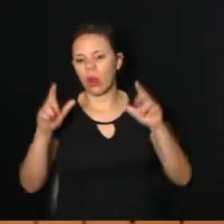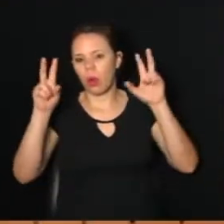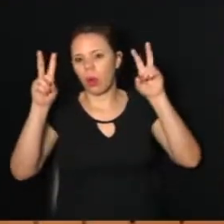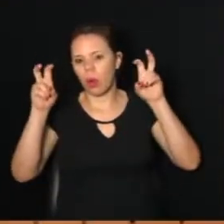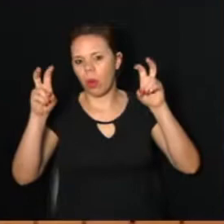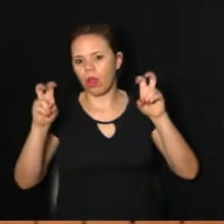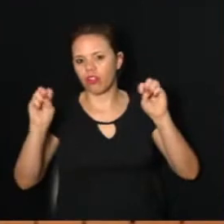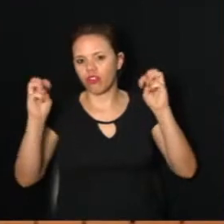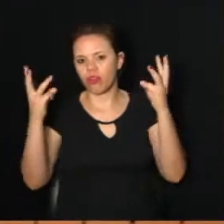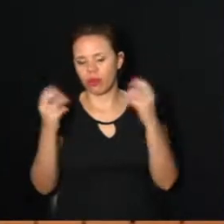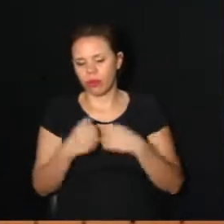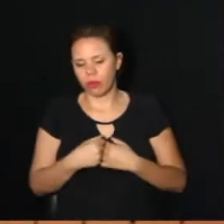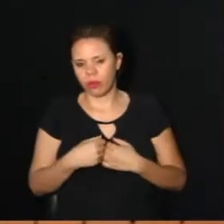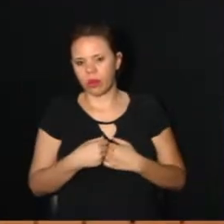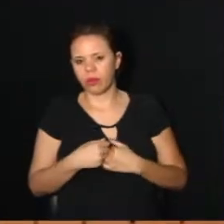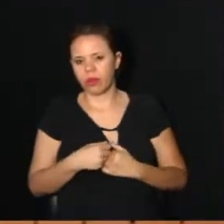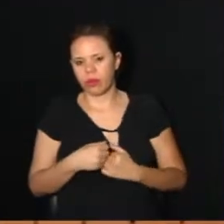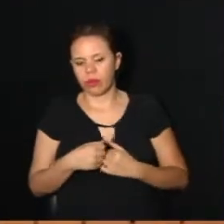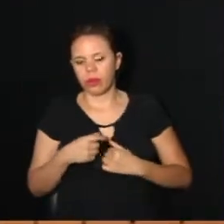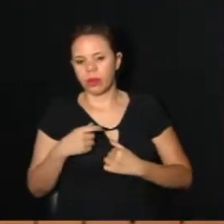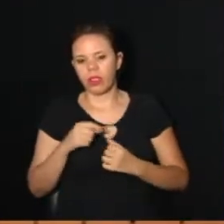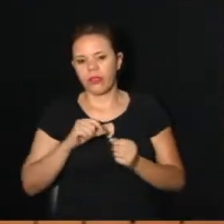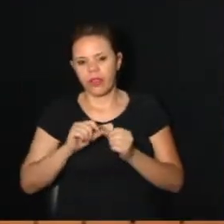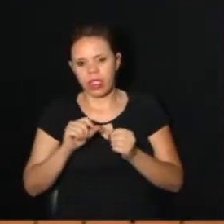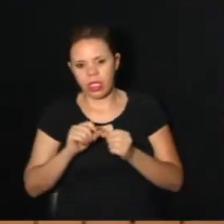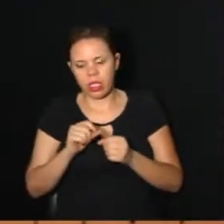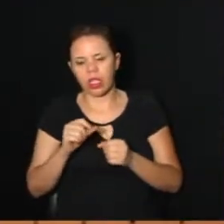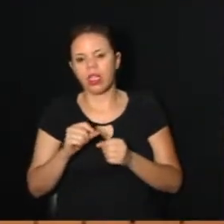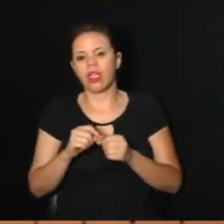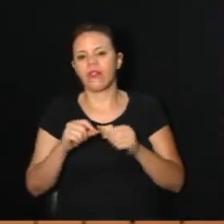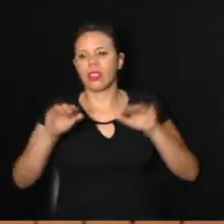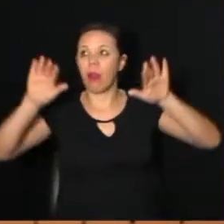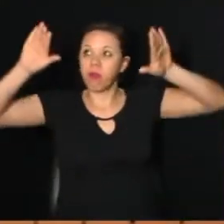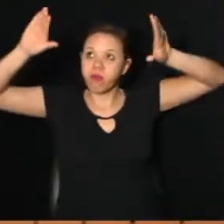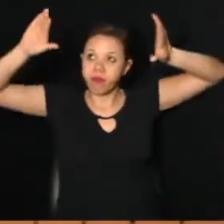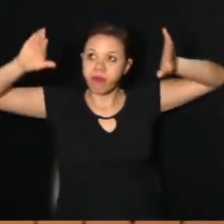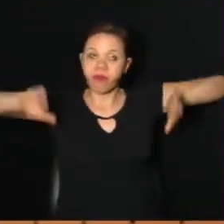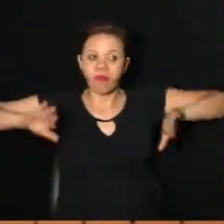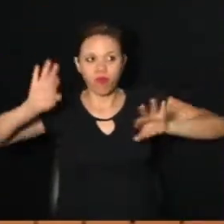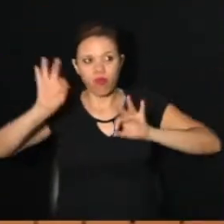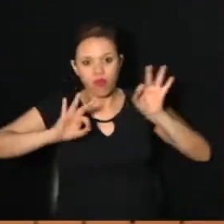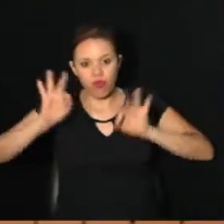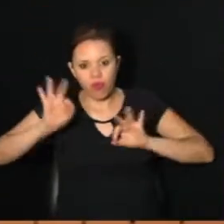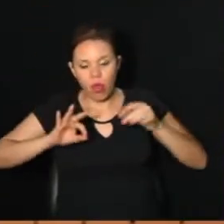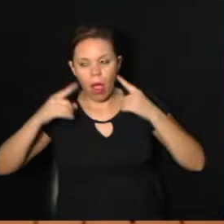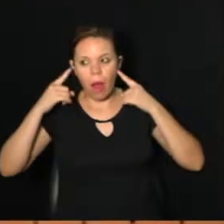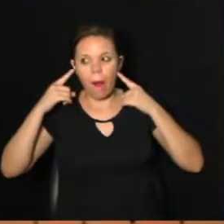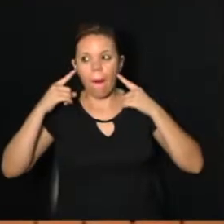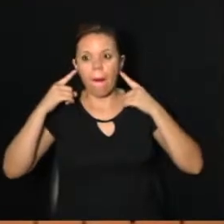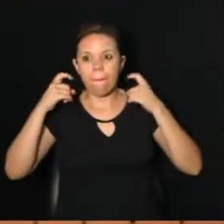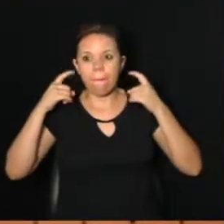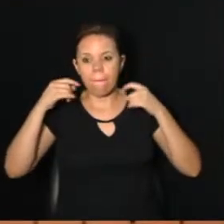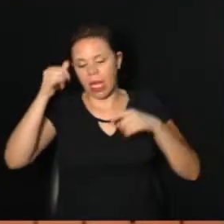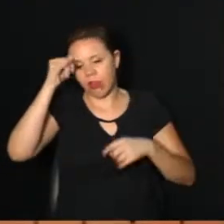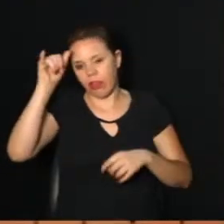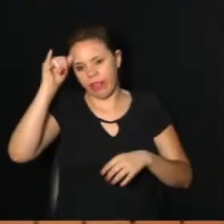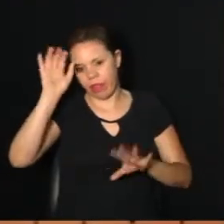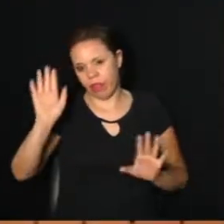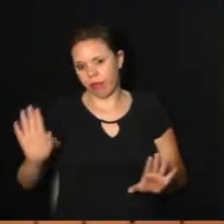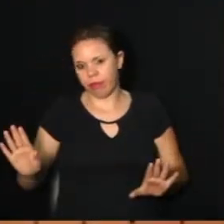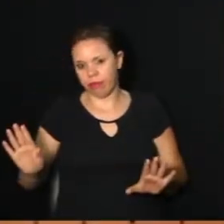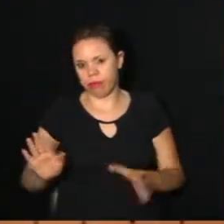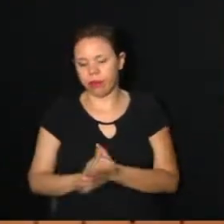baixa incomodidade, porque você vai ter que fazer revestimento acústico e você vai adquirir outro tipo de alvará. Essa é a ideia. E